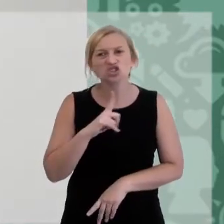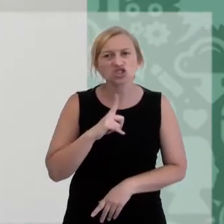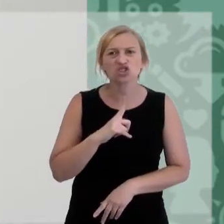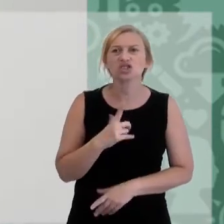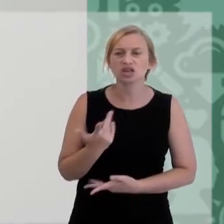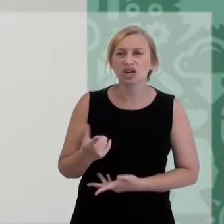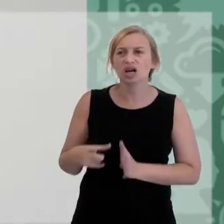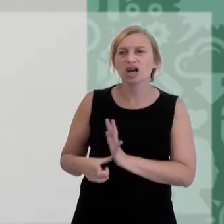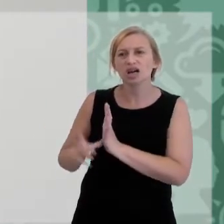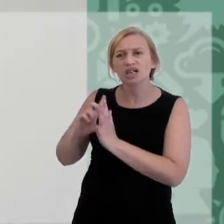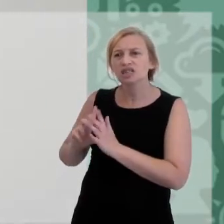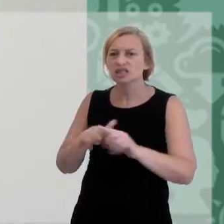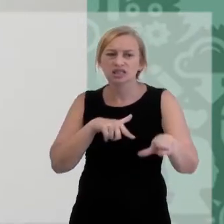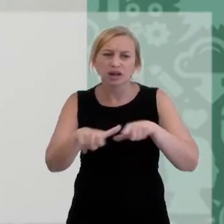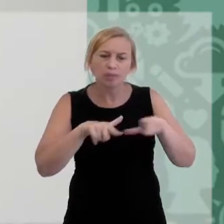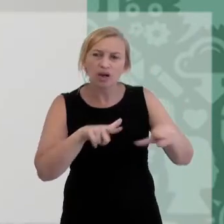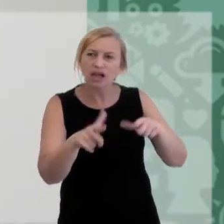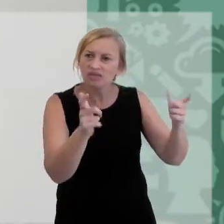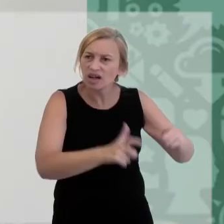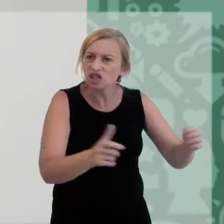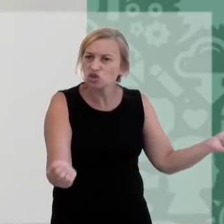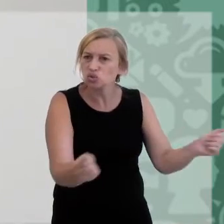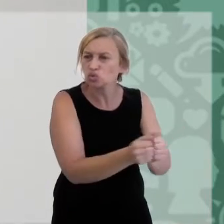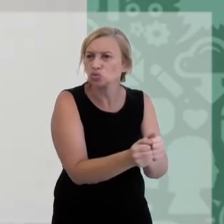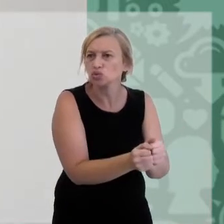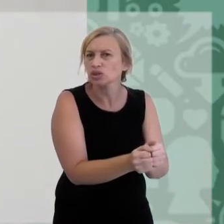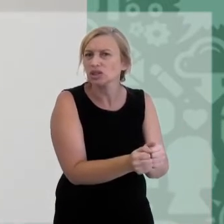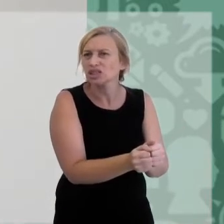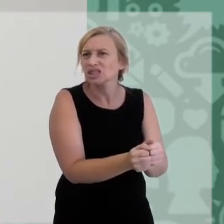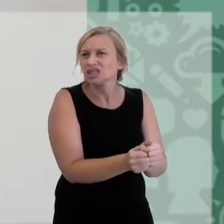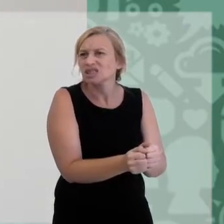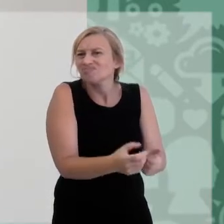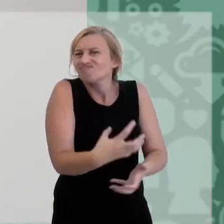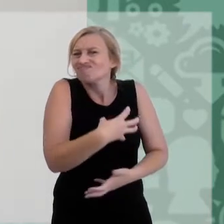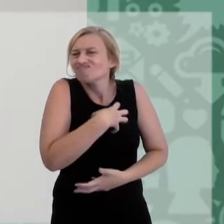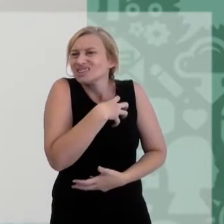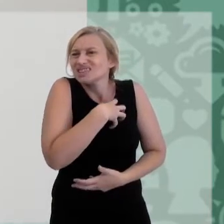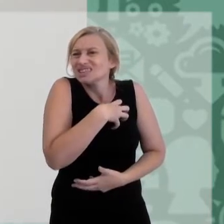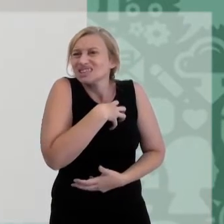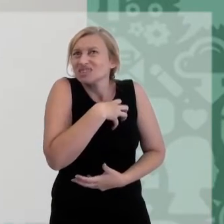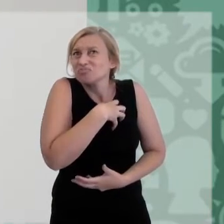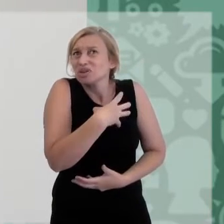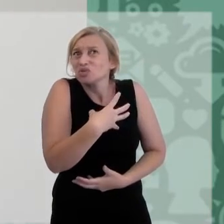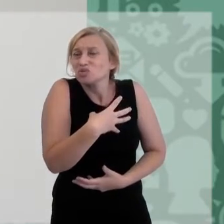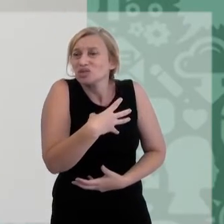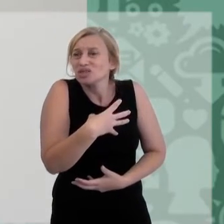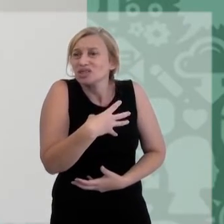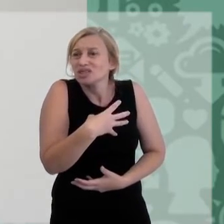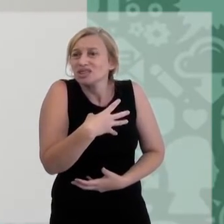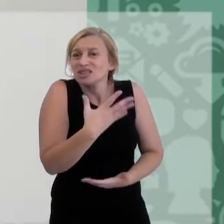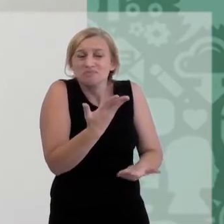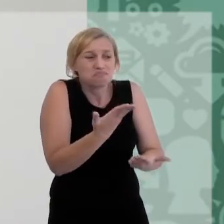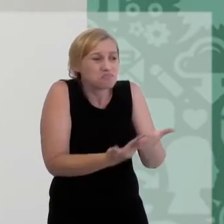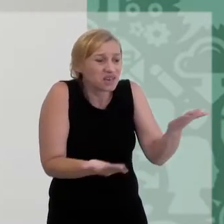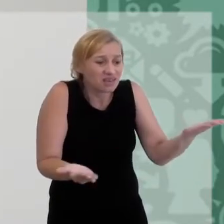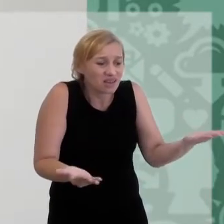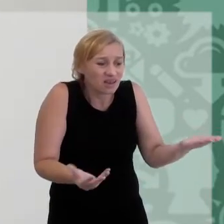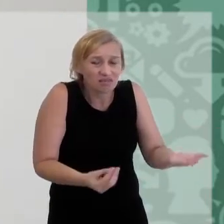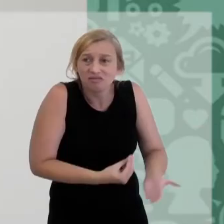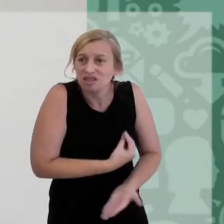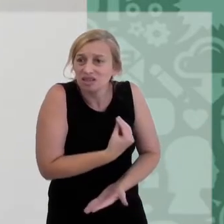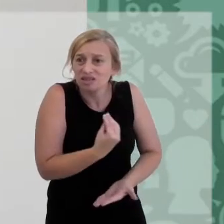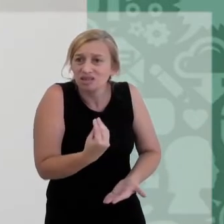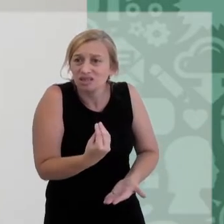gente sustentava e que a gente trabalhava ali junto. Isso dá uma sensação de muito perder o chão